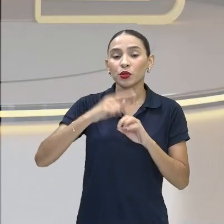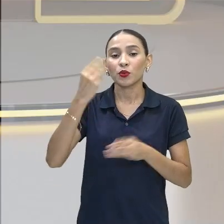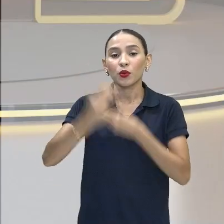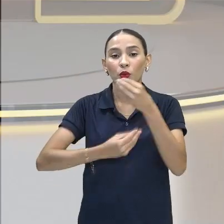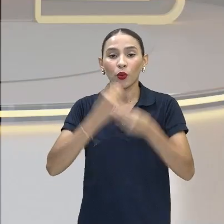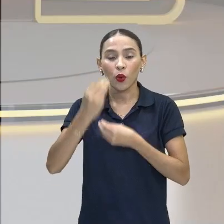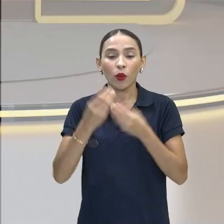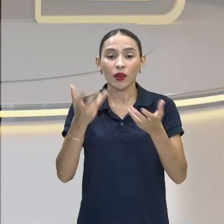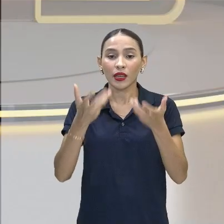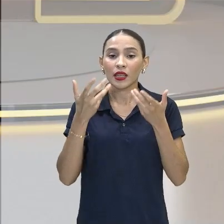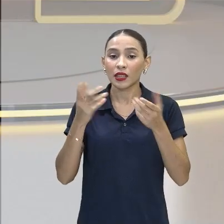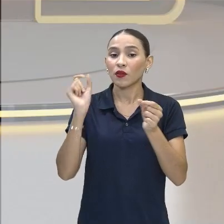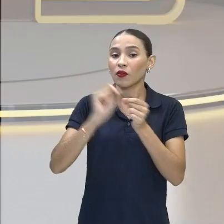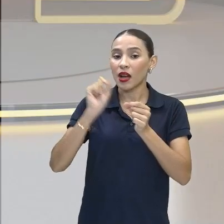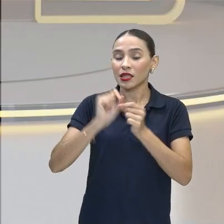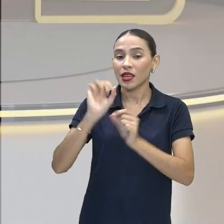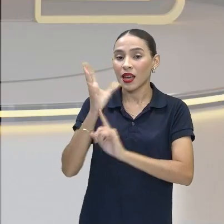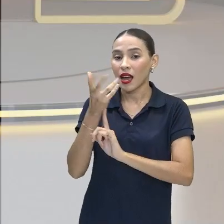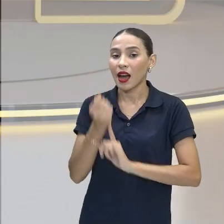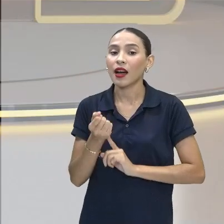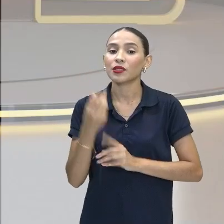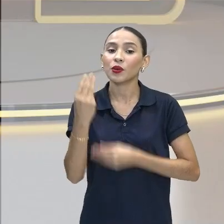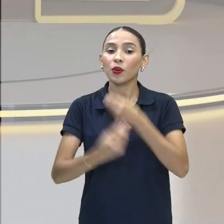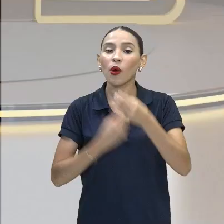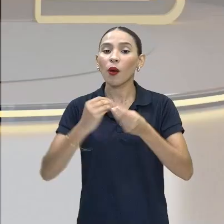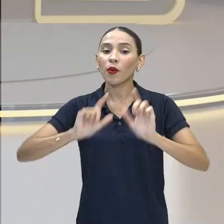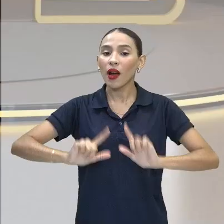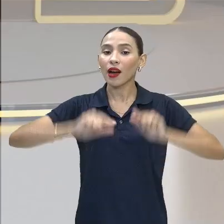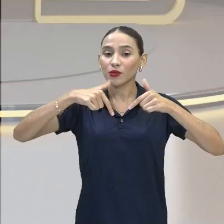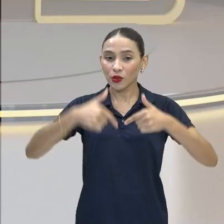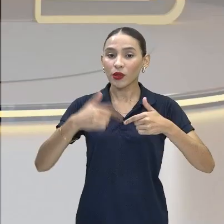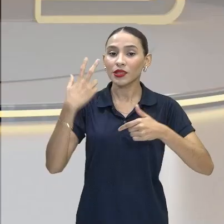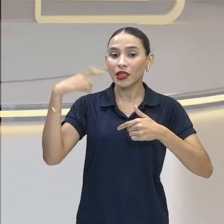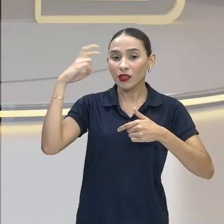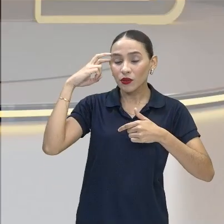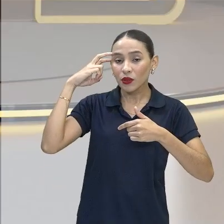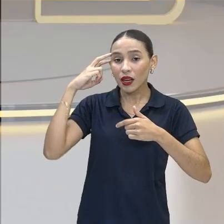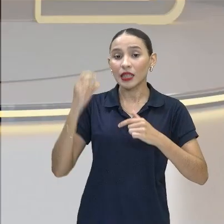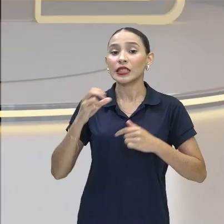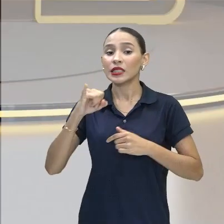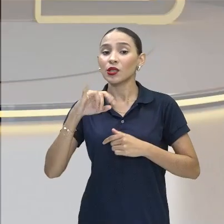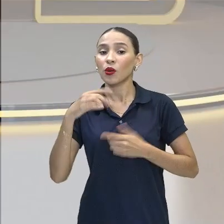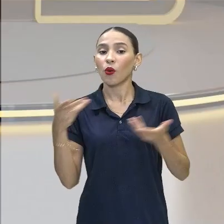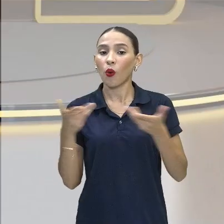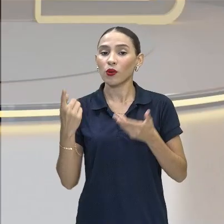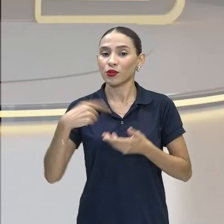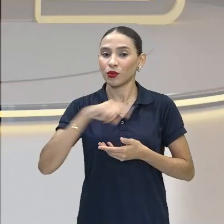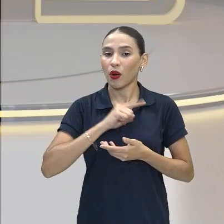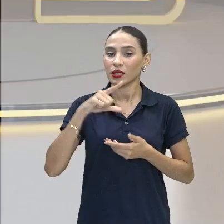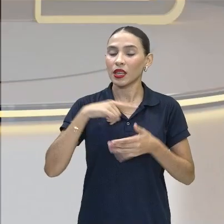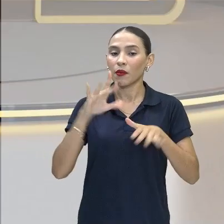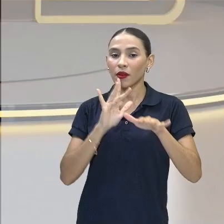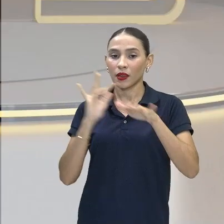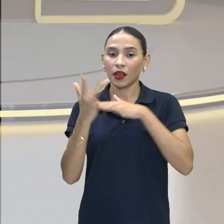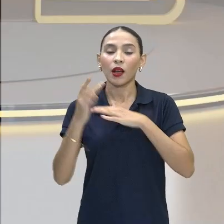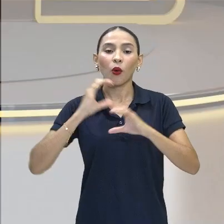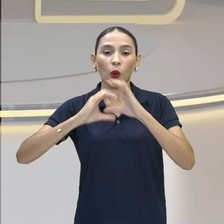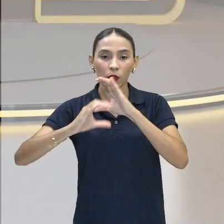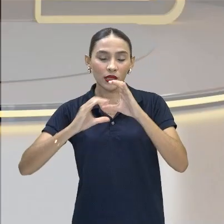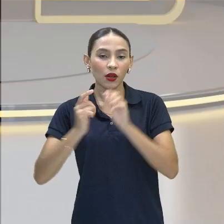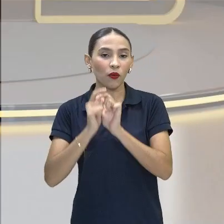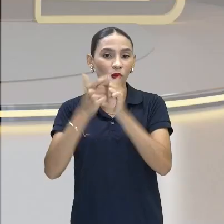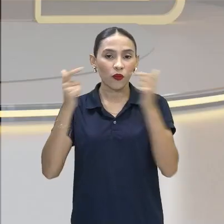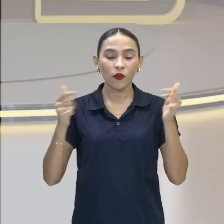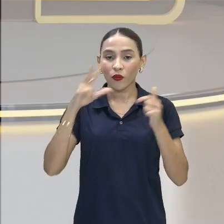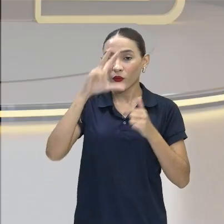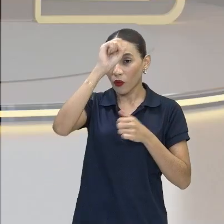eles queriam fazer a arte por meio de manifestos. Se hoje em dia temos aí as redes sociais, os meios de comunicação em massa que